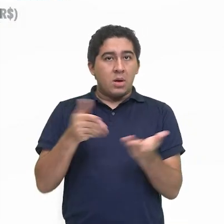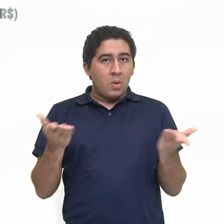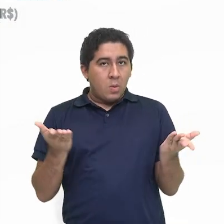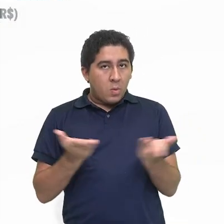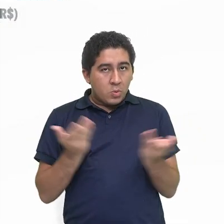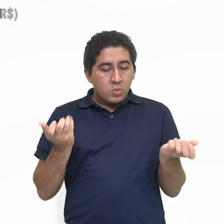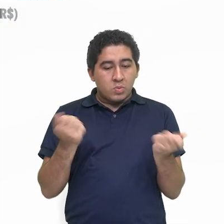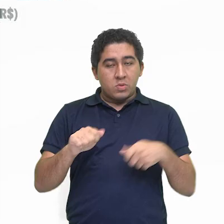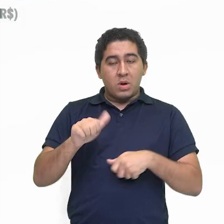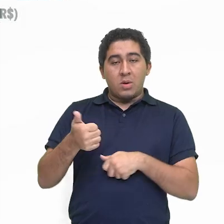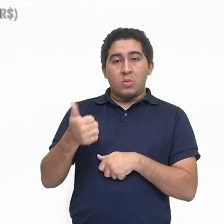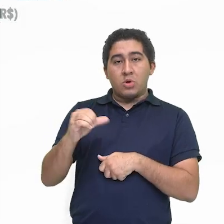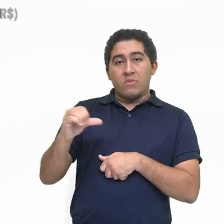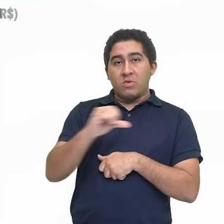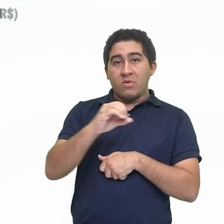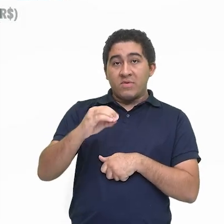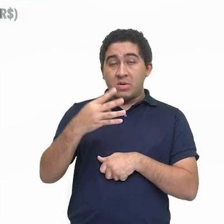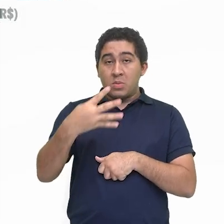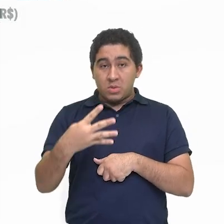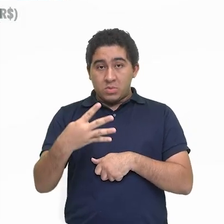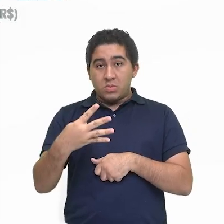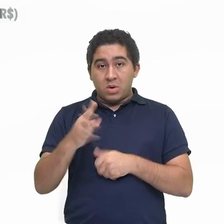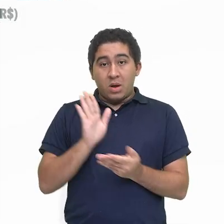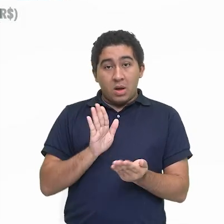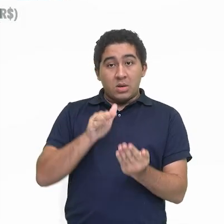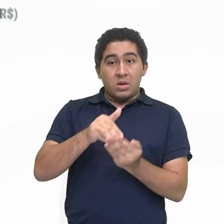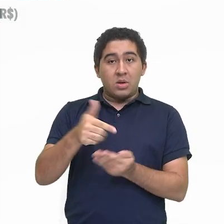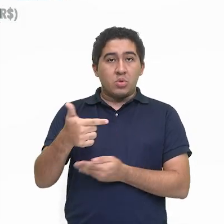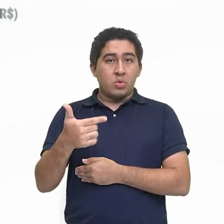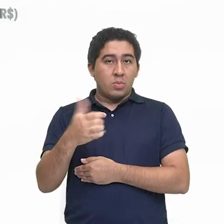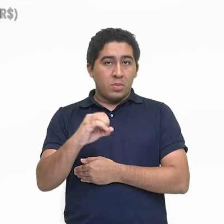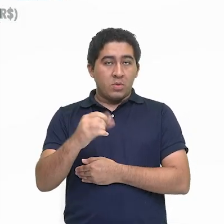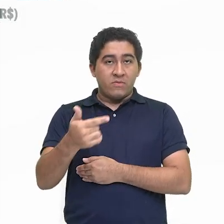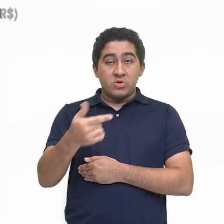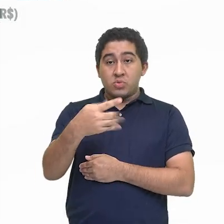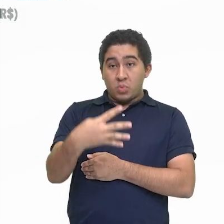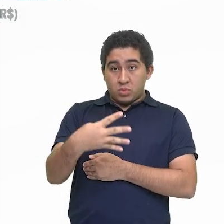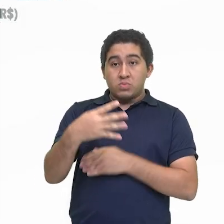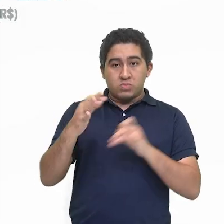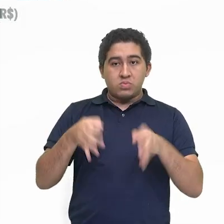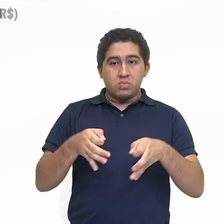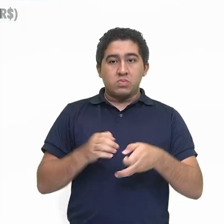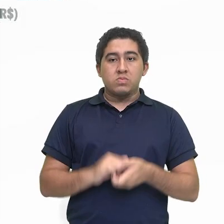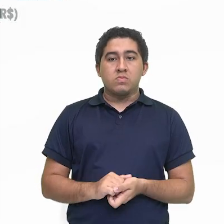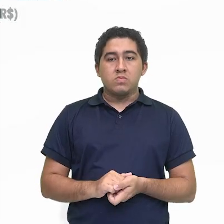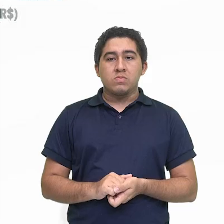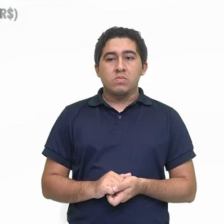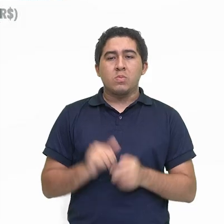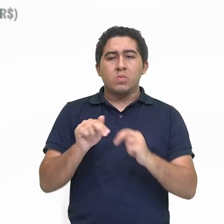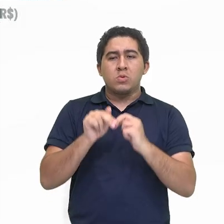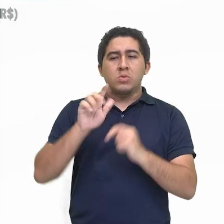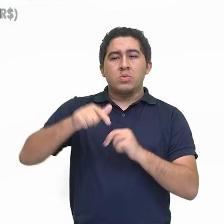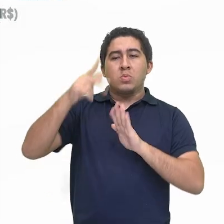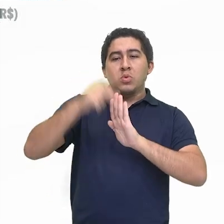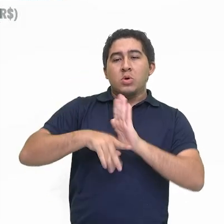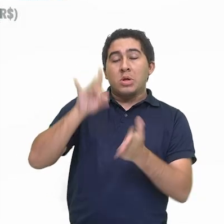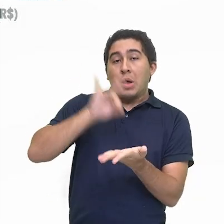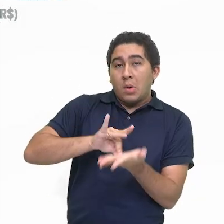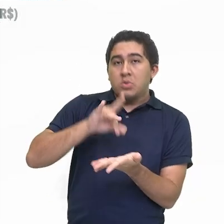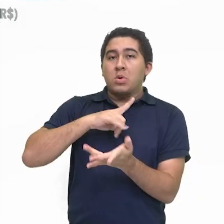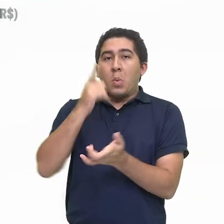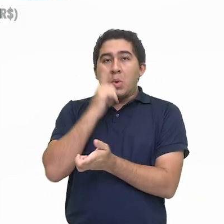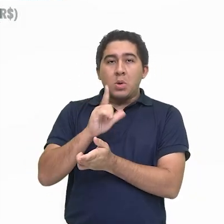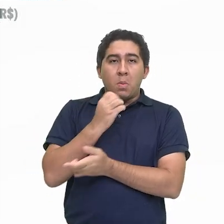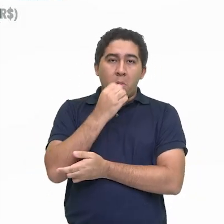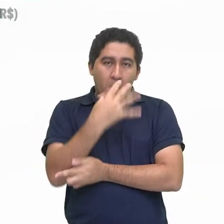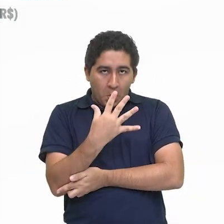vai de 1994 a 2024, Então, o Plano Real, ele vai obter sucesso porque